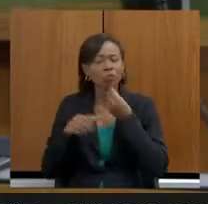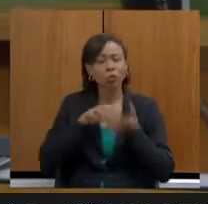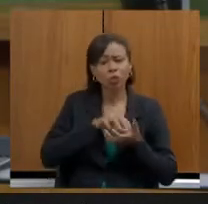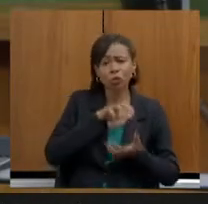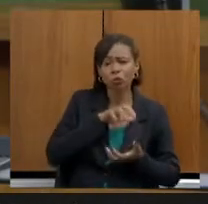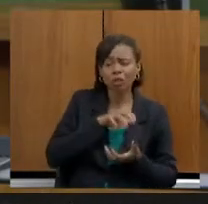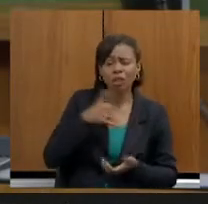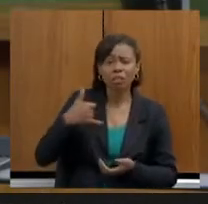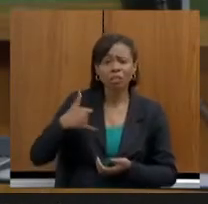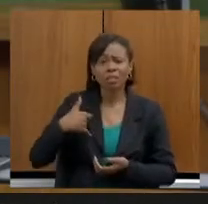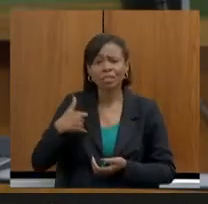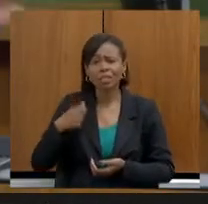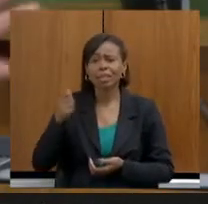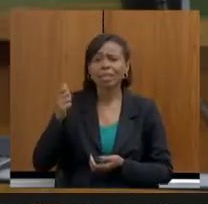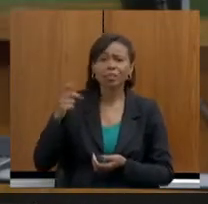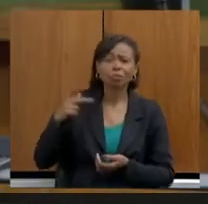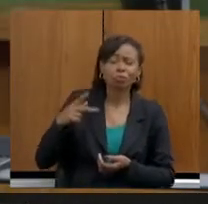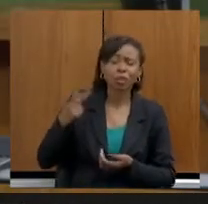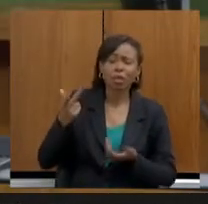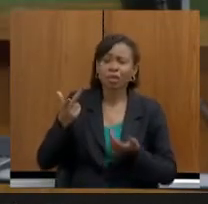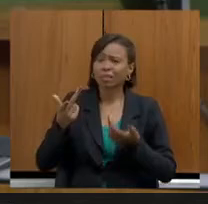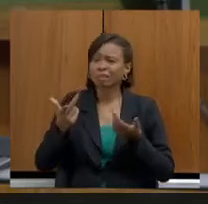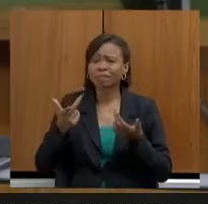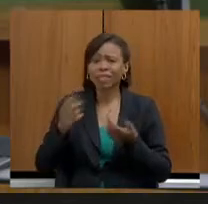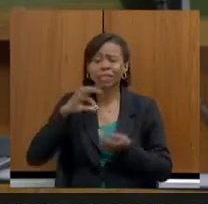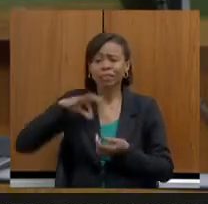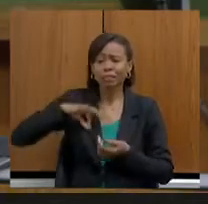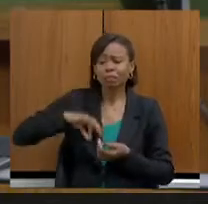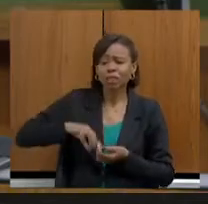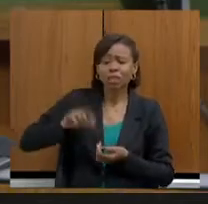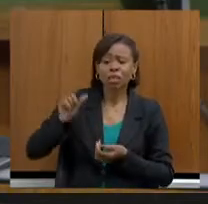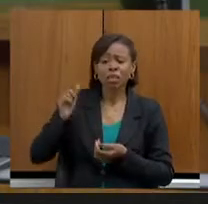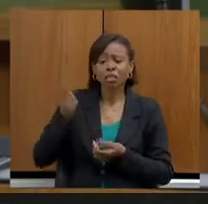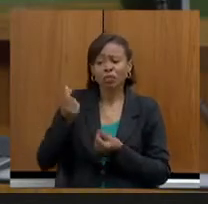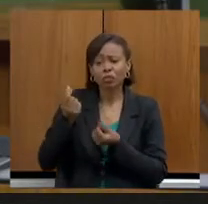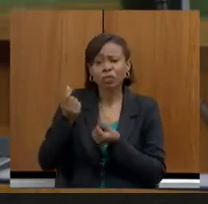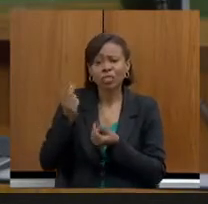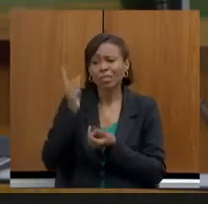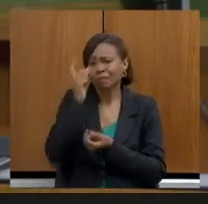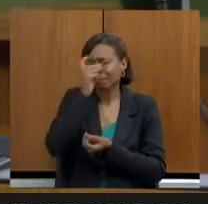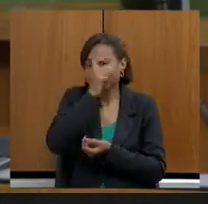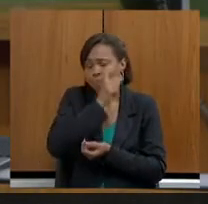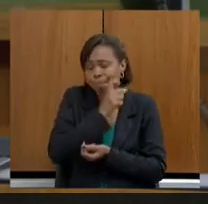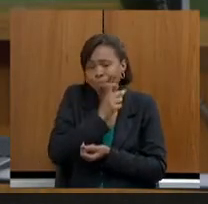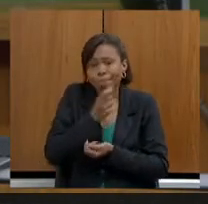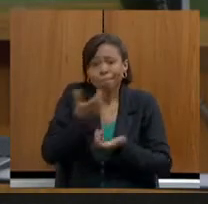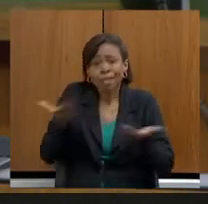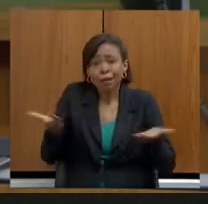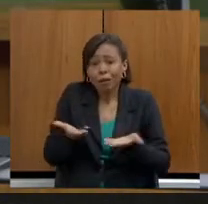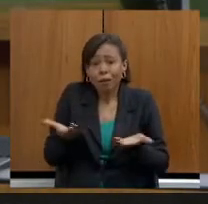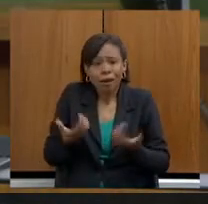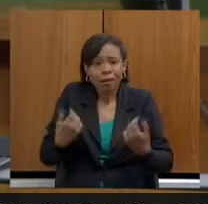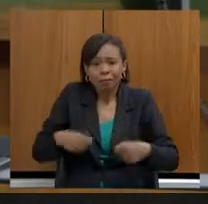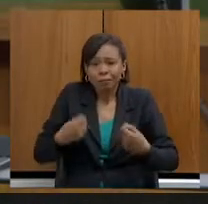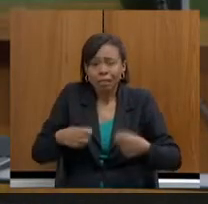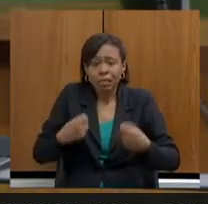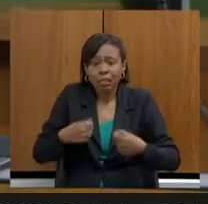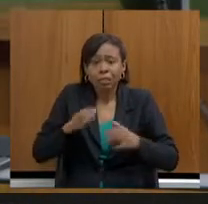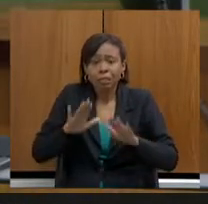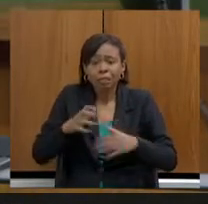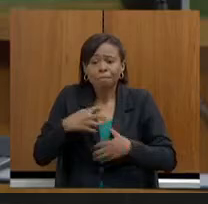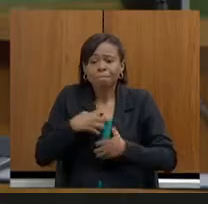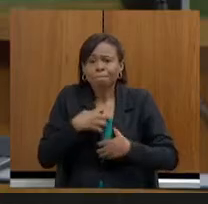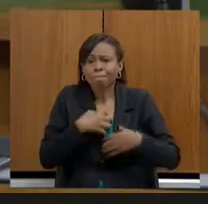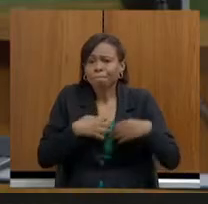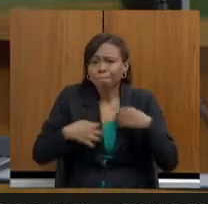não é com muita dificuldade financeira às vezes no momento mais que ele vai porque ele precisa ele realmente houve vendo esse esse momento de